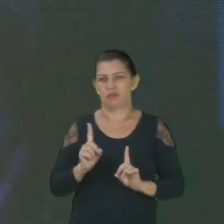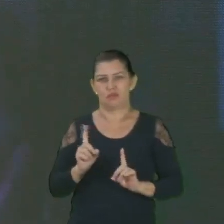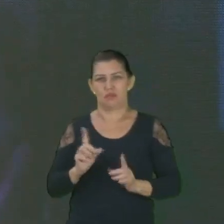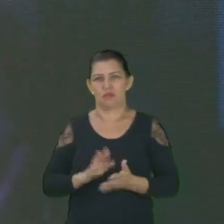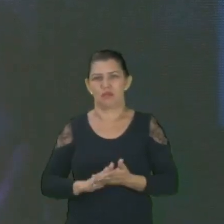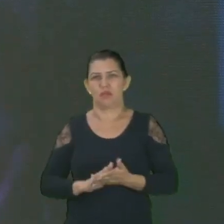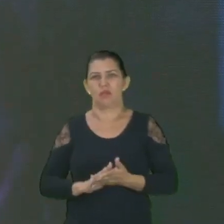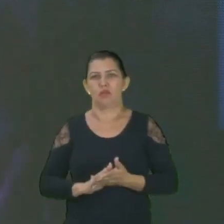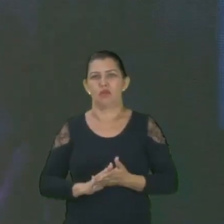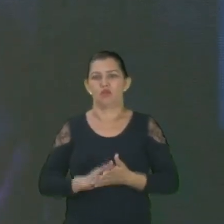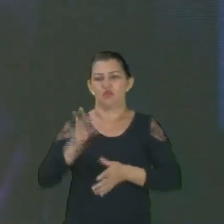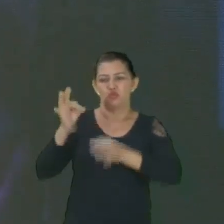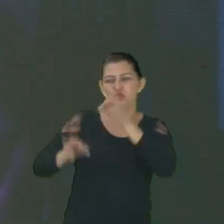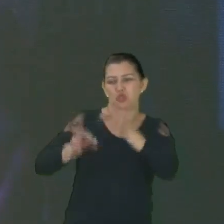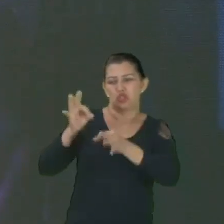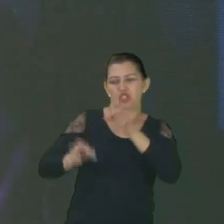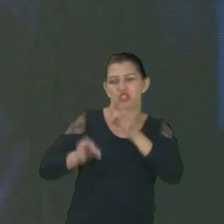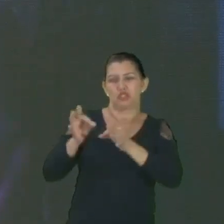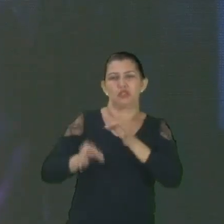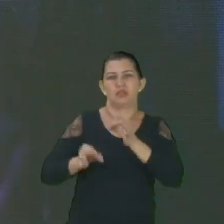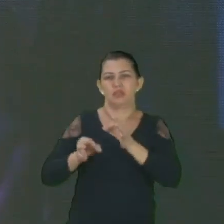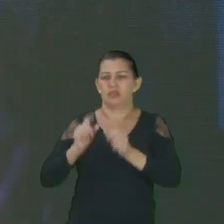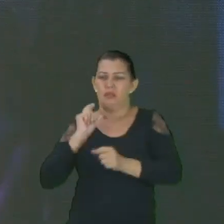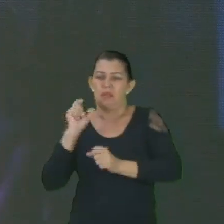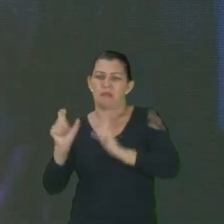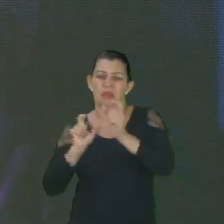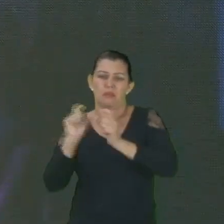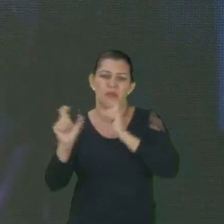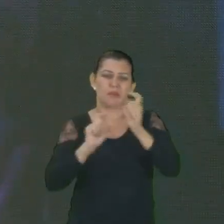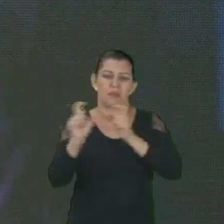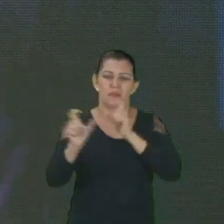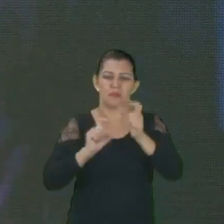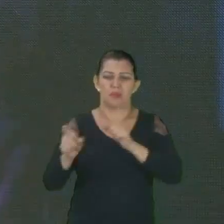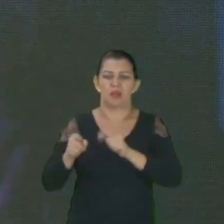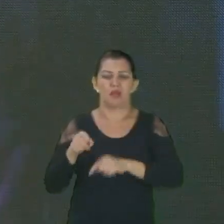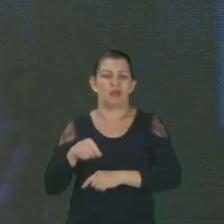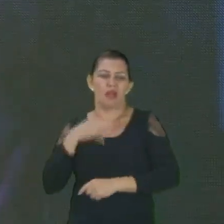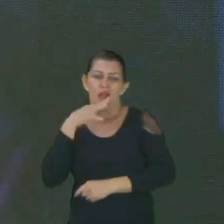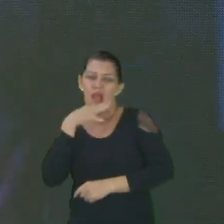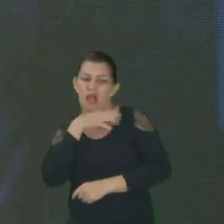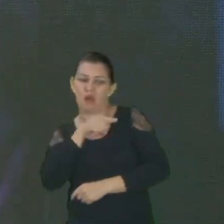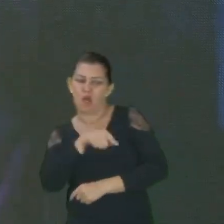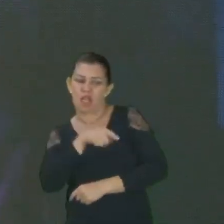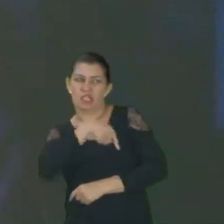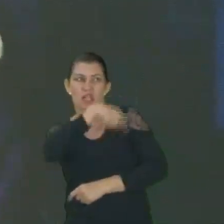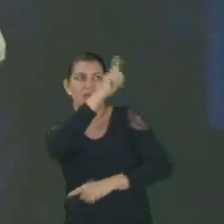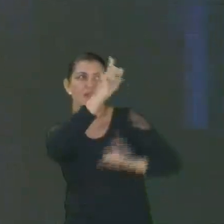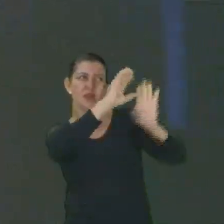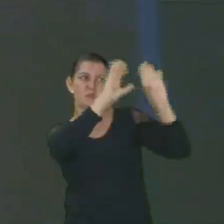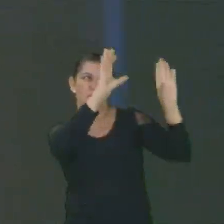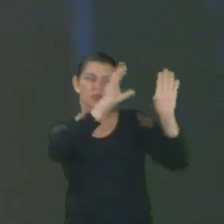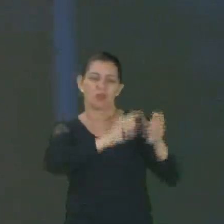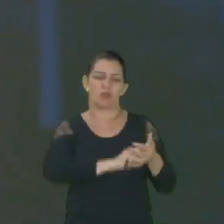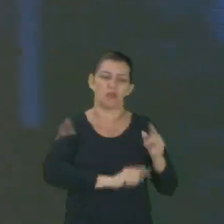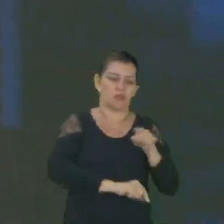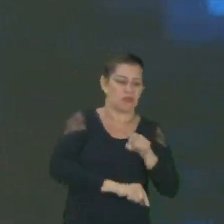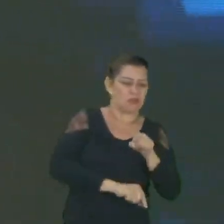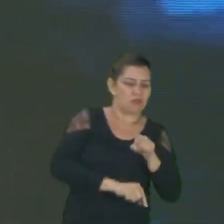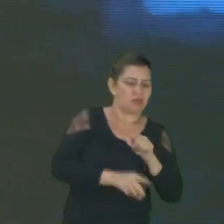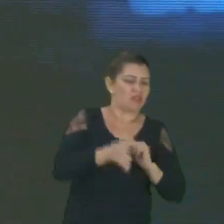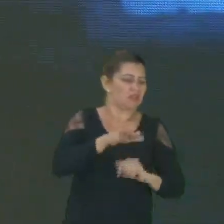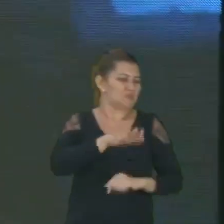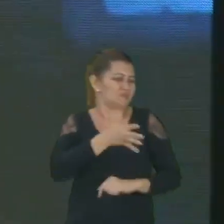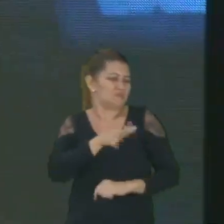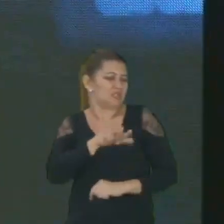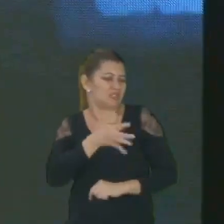lugar de julgamento. Eu acho que aquele ali vai para o céu. Não, aquele ali é mais ou